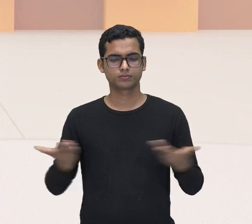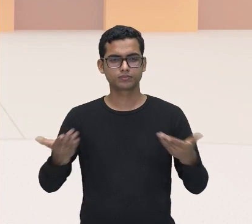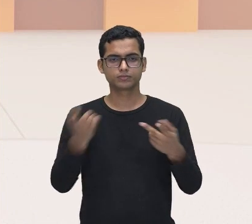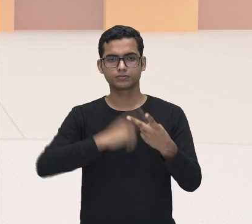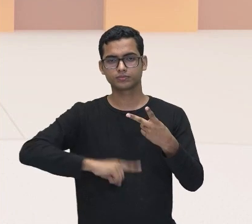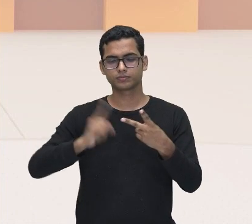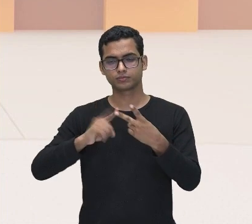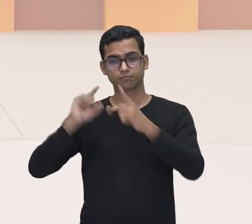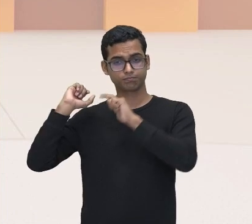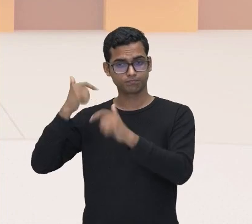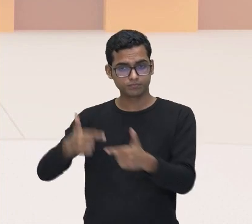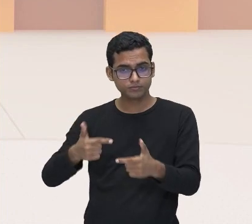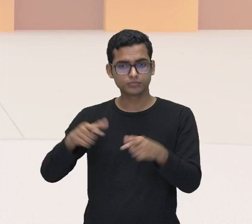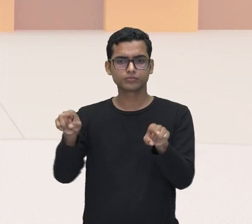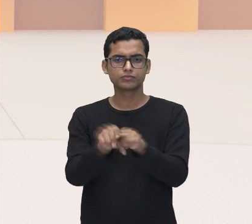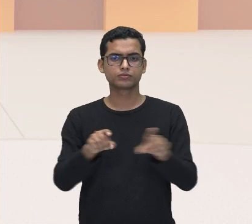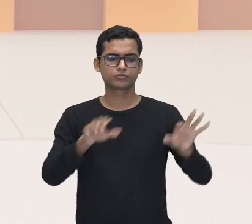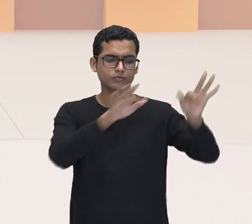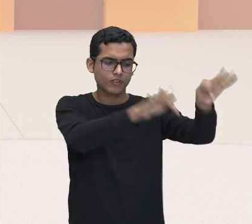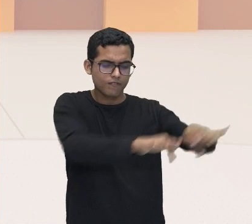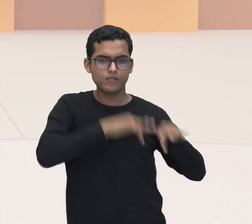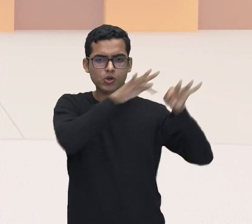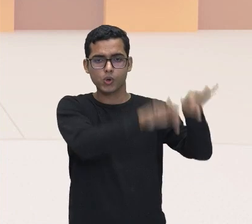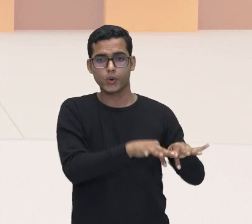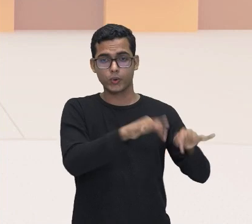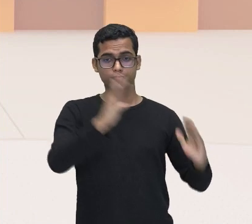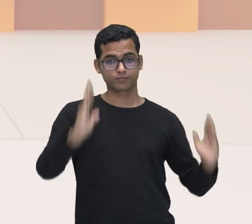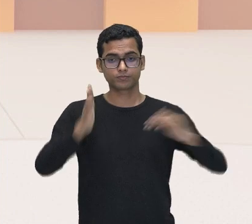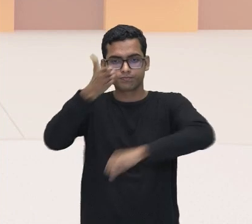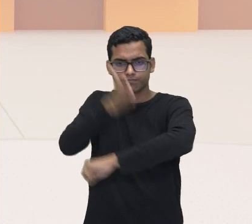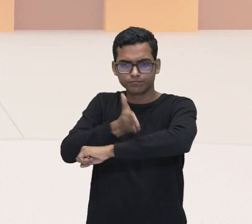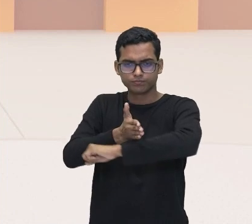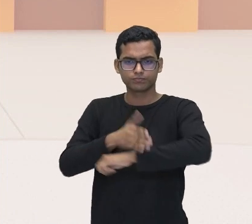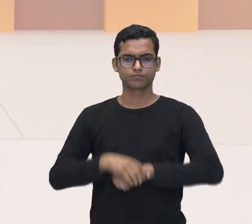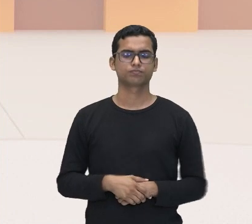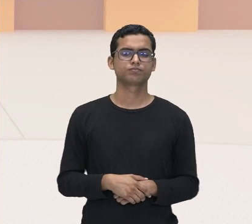As relações feudais, né, que aconteceram aí na Idade Média.